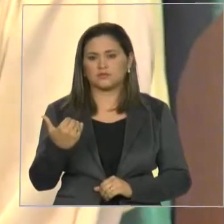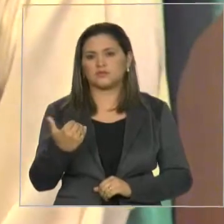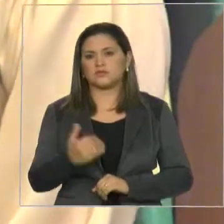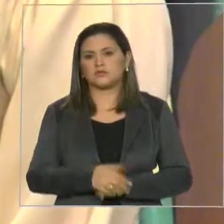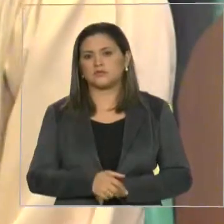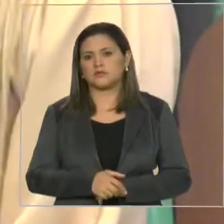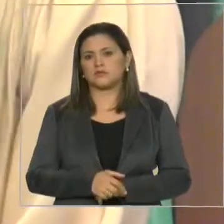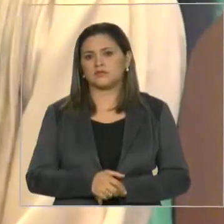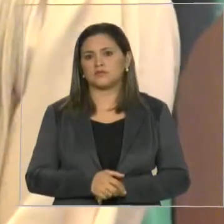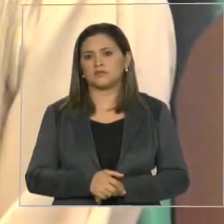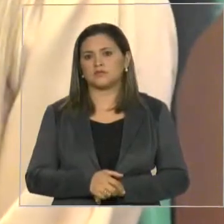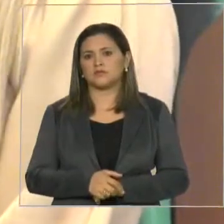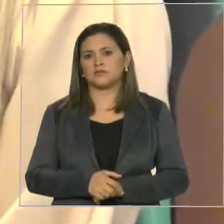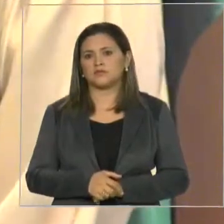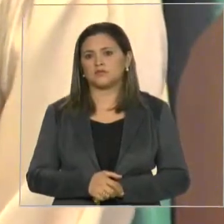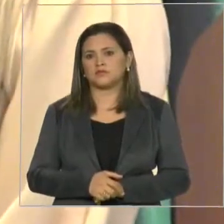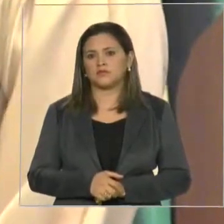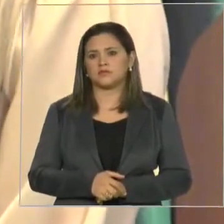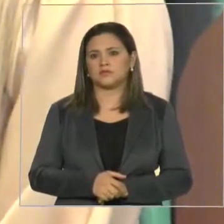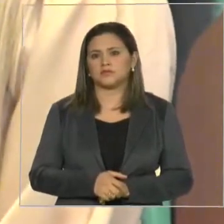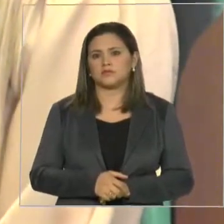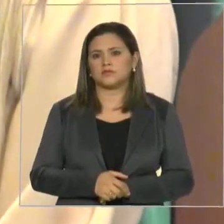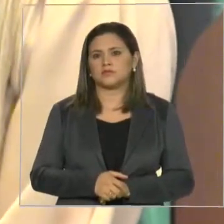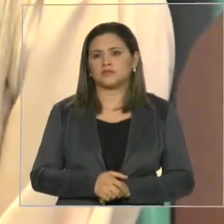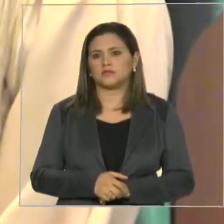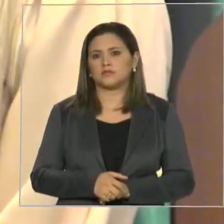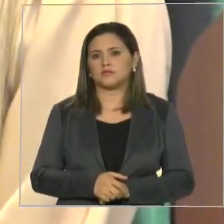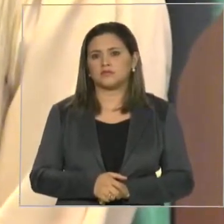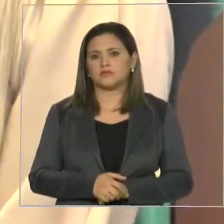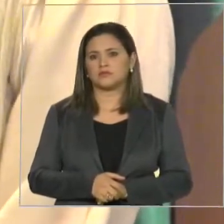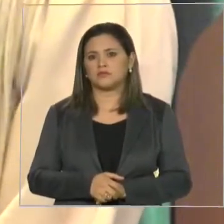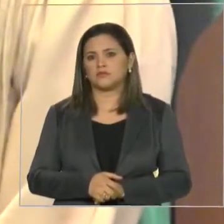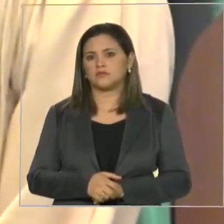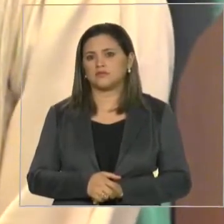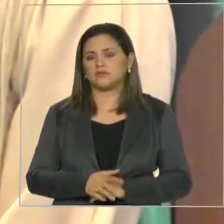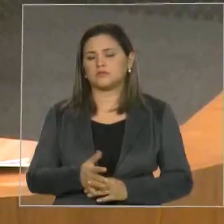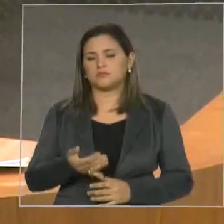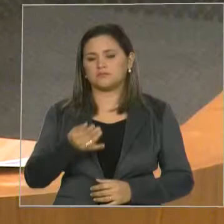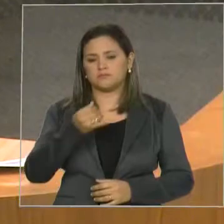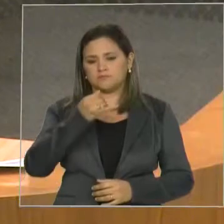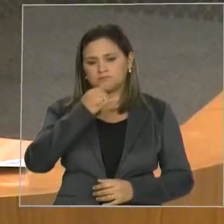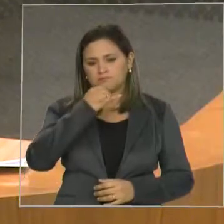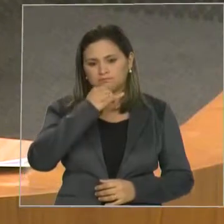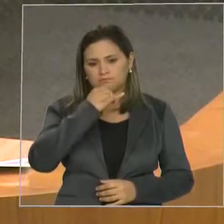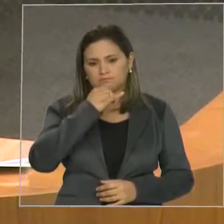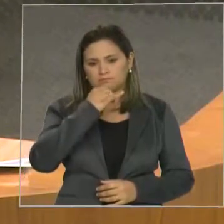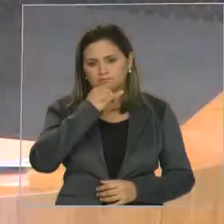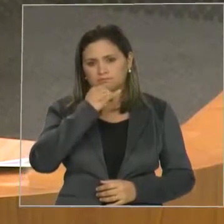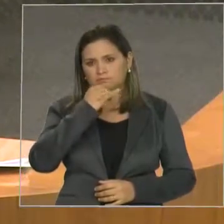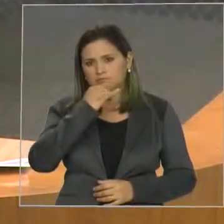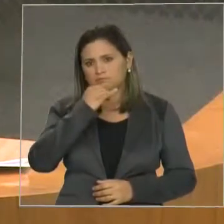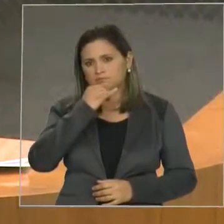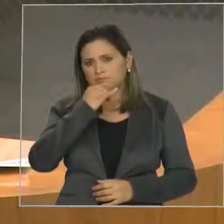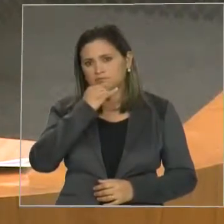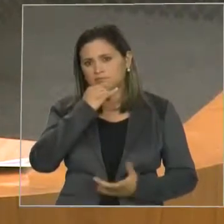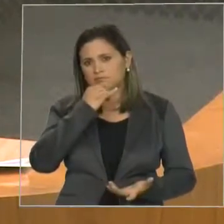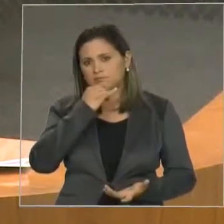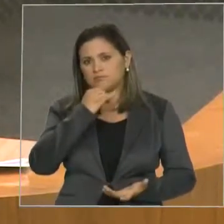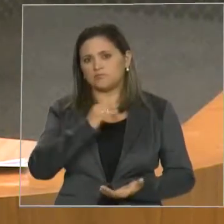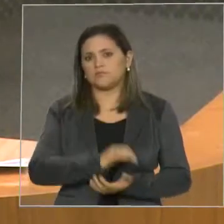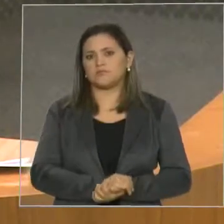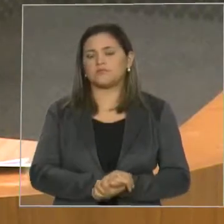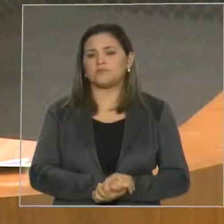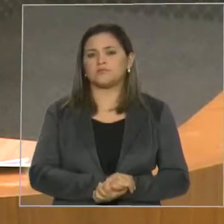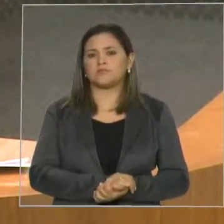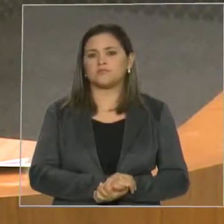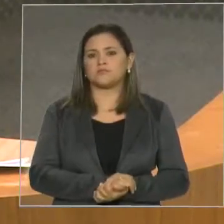mim, realmente foi um momento muito triste e que eu lamento realmente até hoje. Eu ainda não consigo